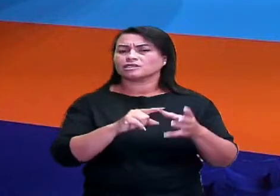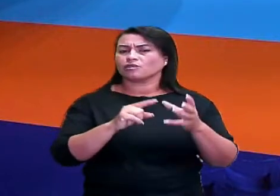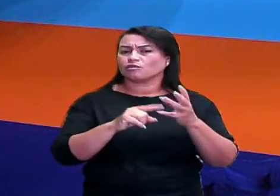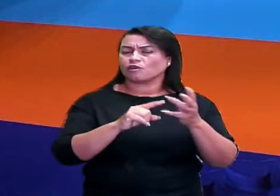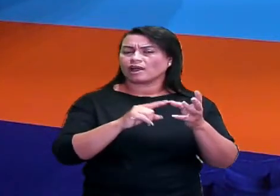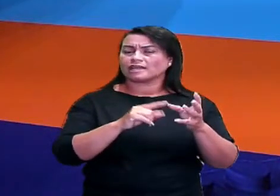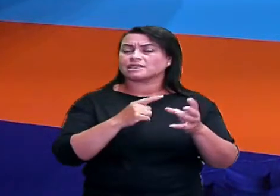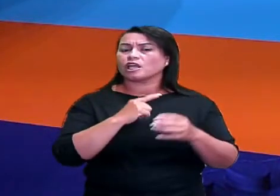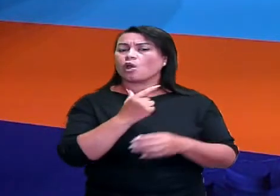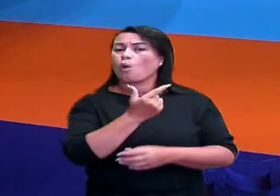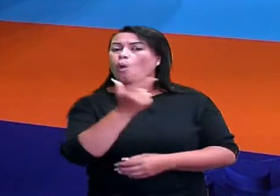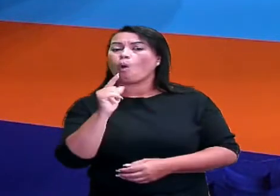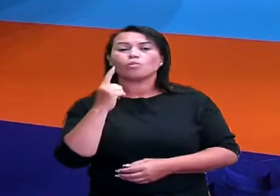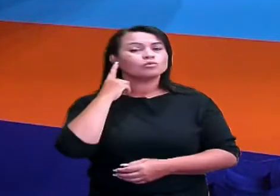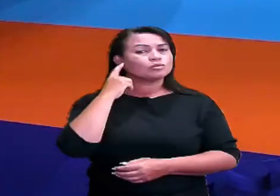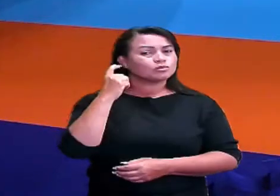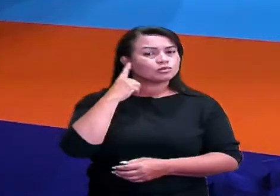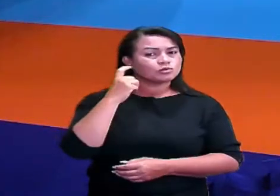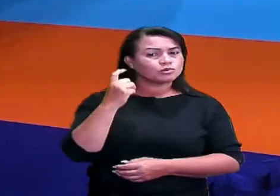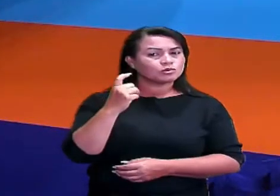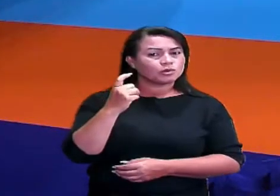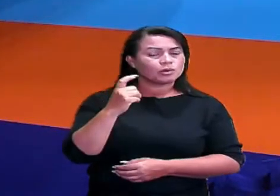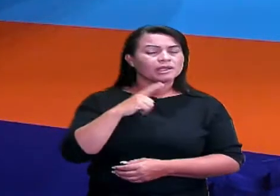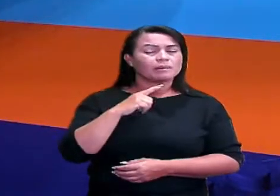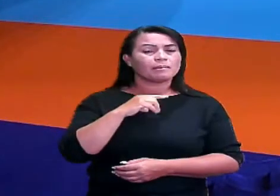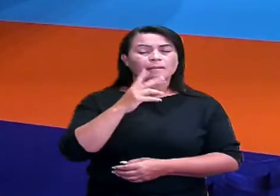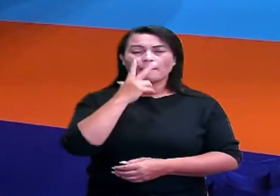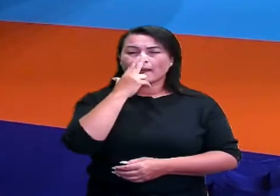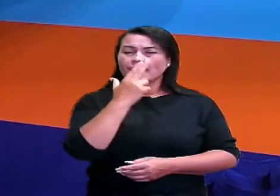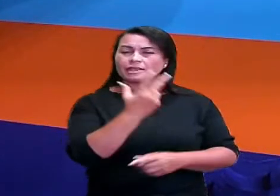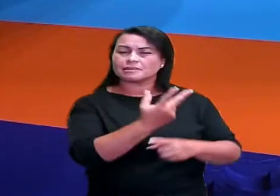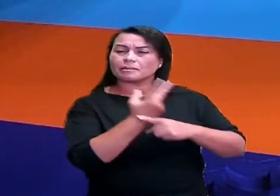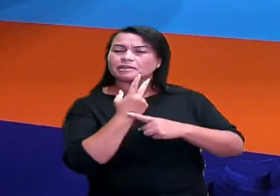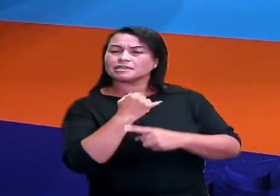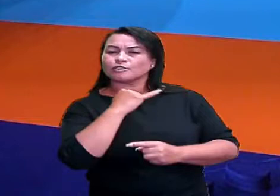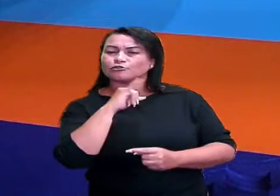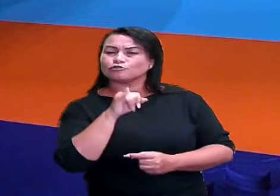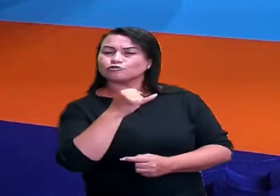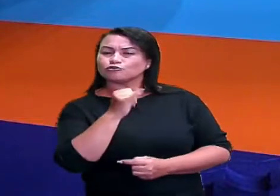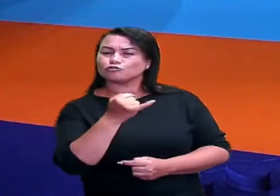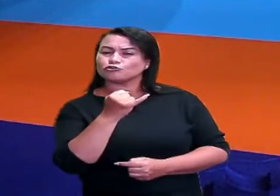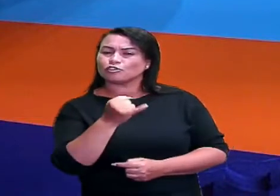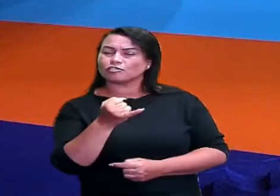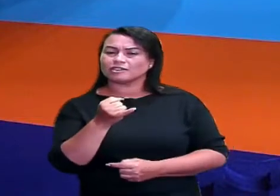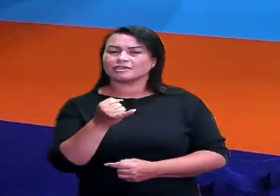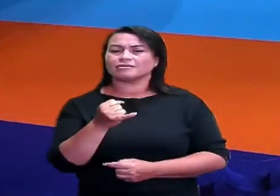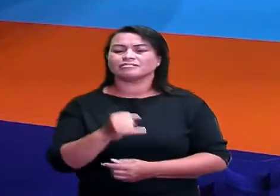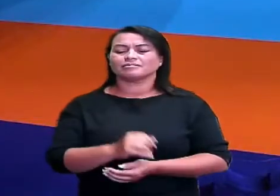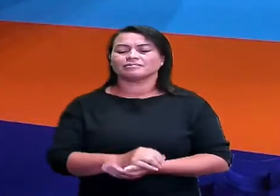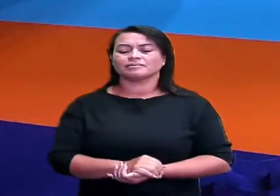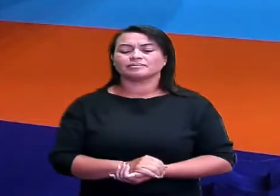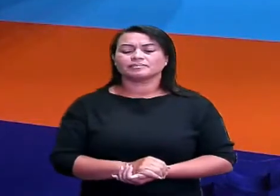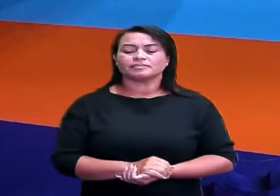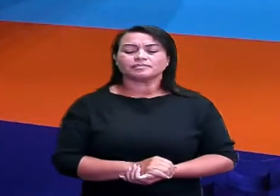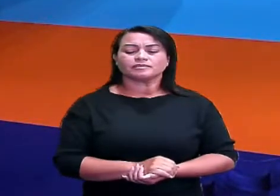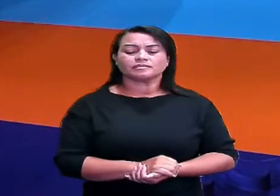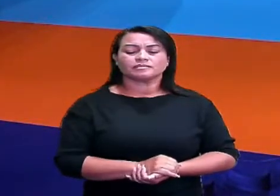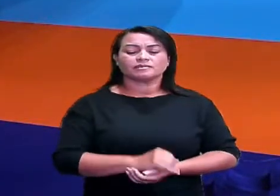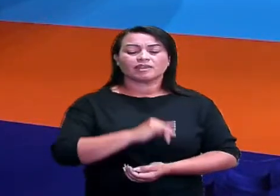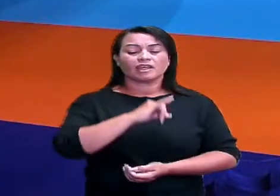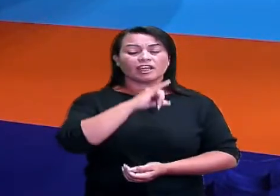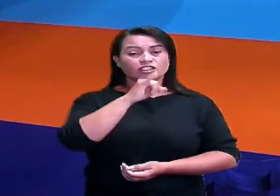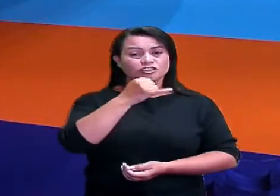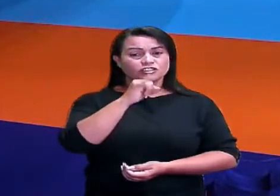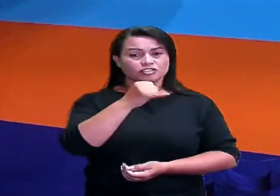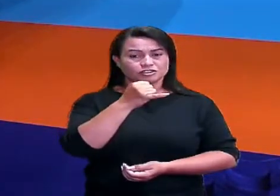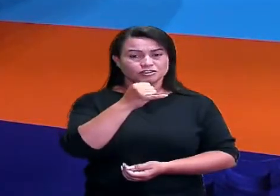outro som, que é o som que ele pega da letra J, que é o som do J, G. J, que é a